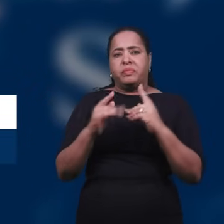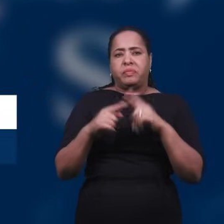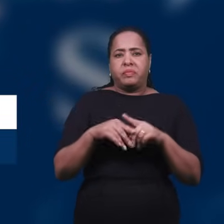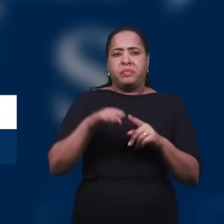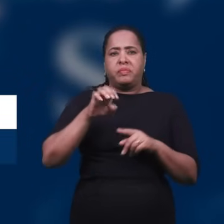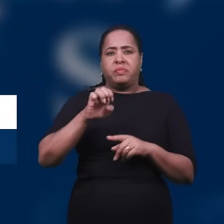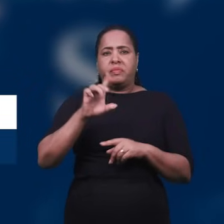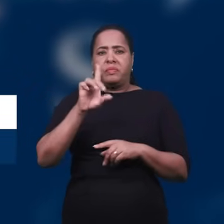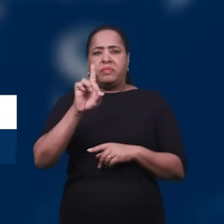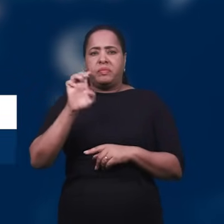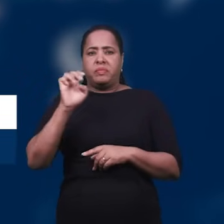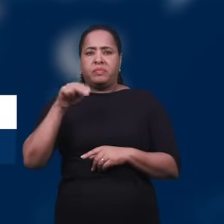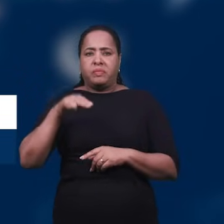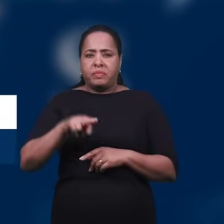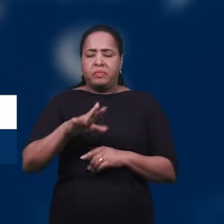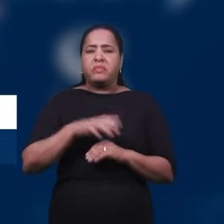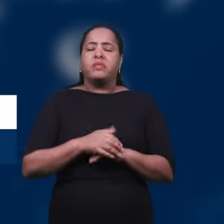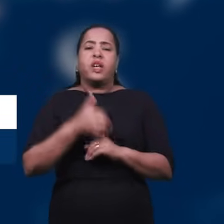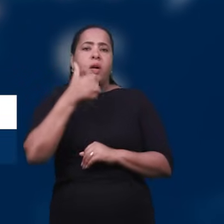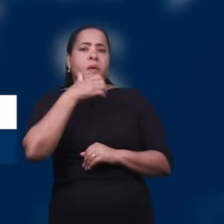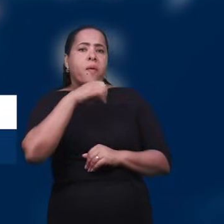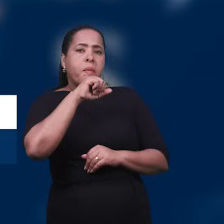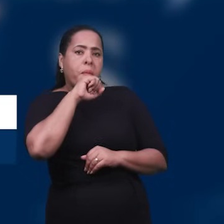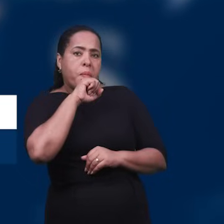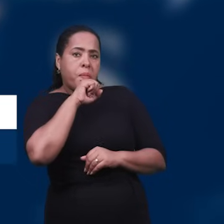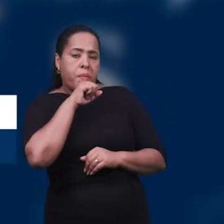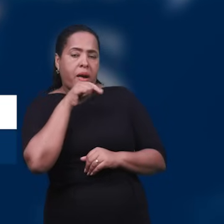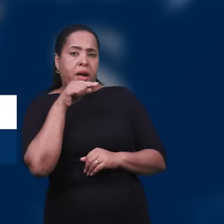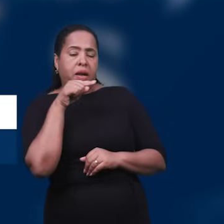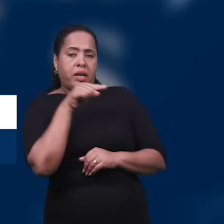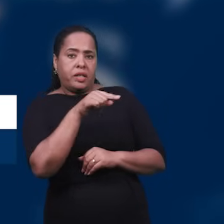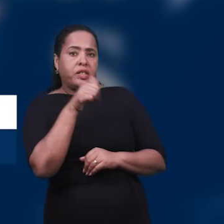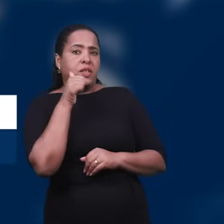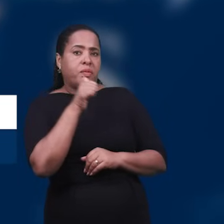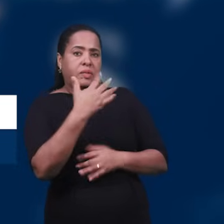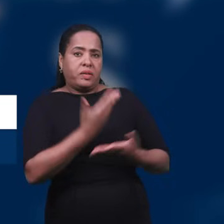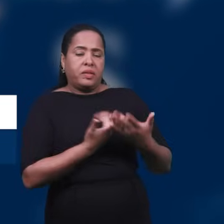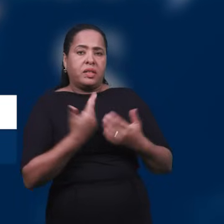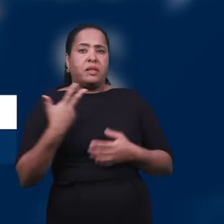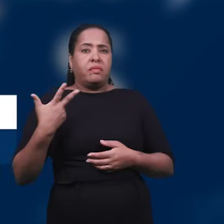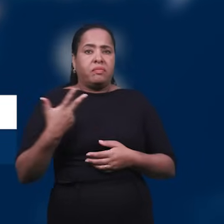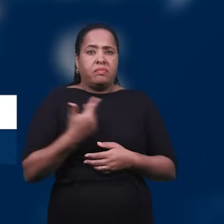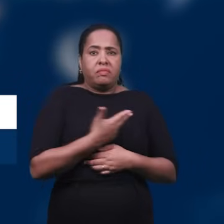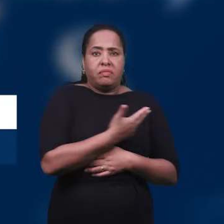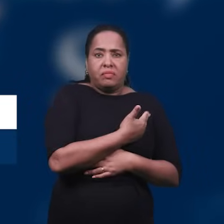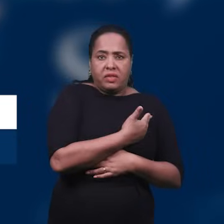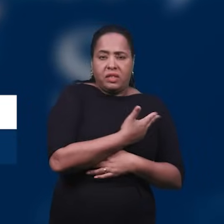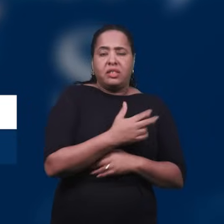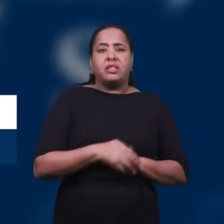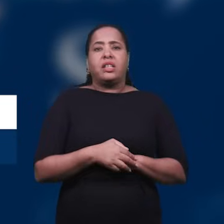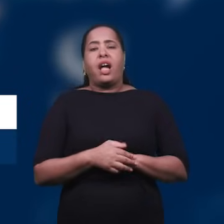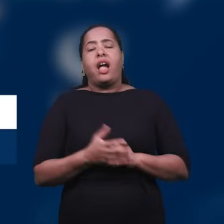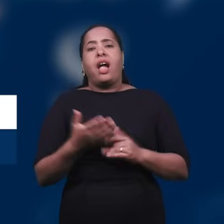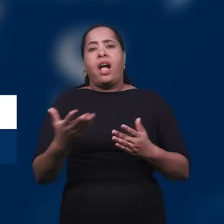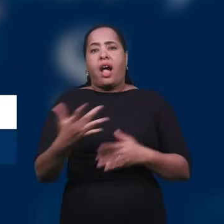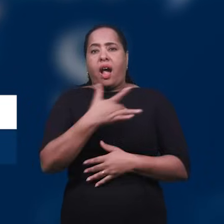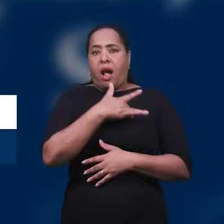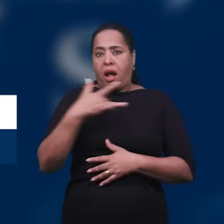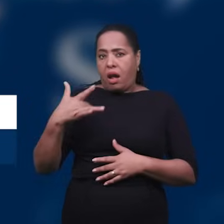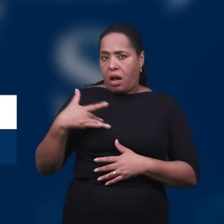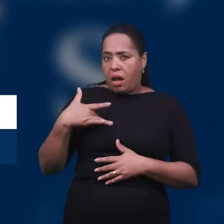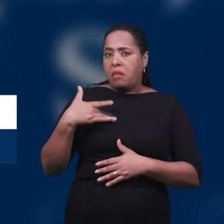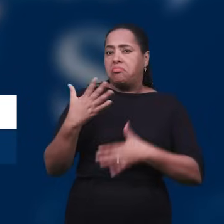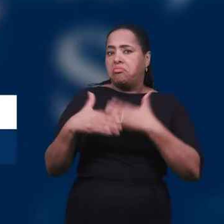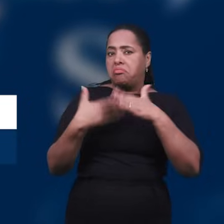de Éden, onde o pai de uma irmã fez uma cirurgia complexa e está se